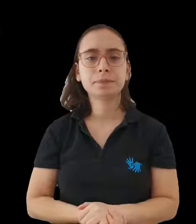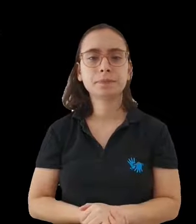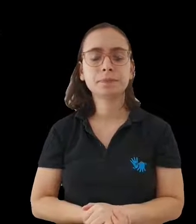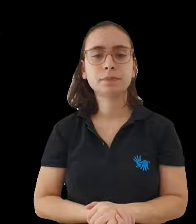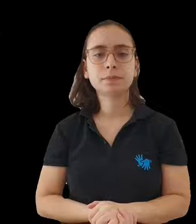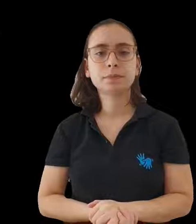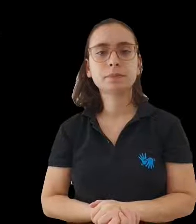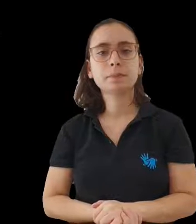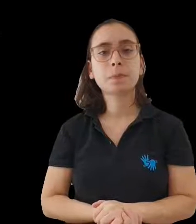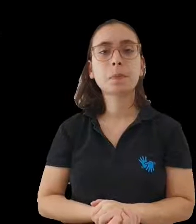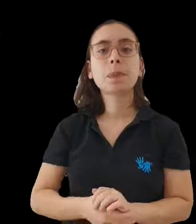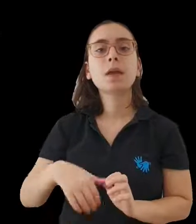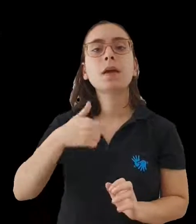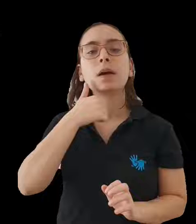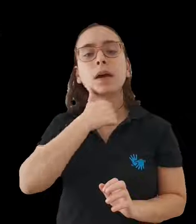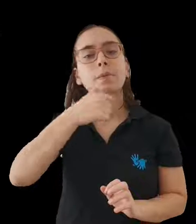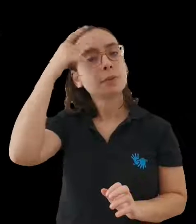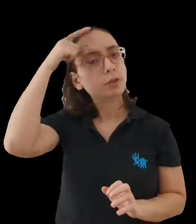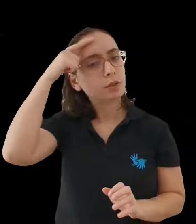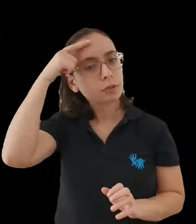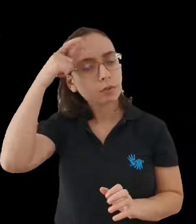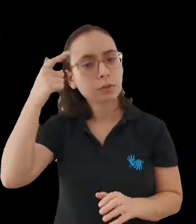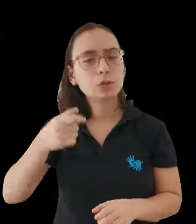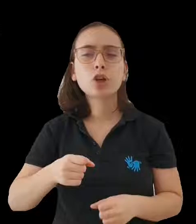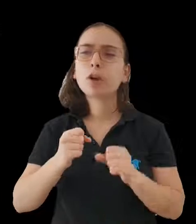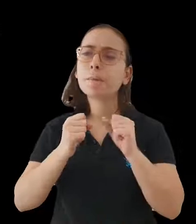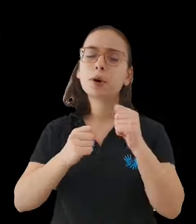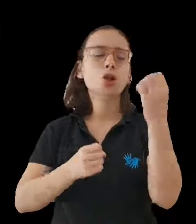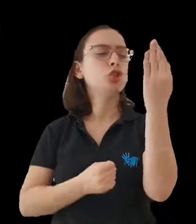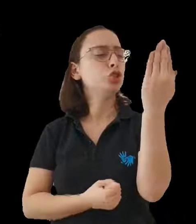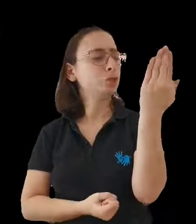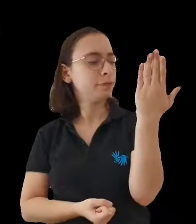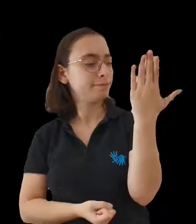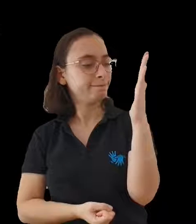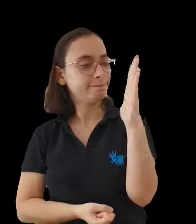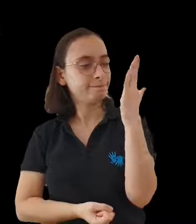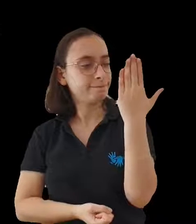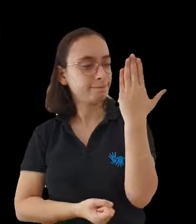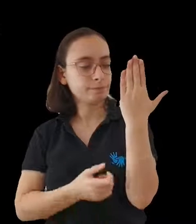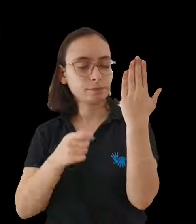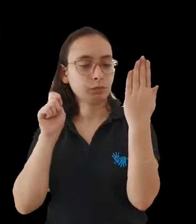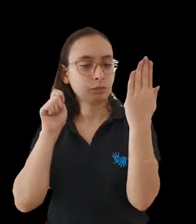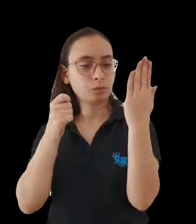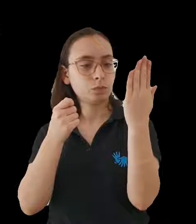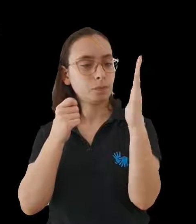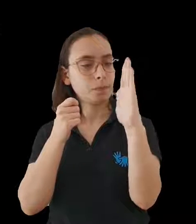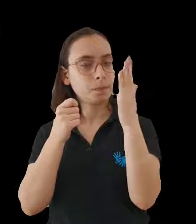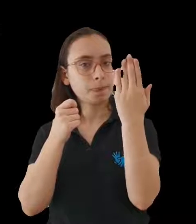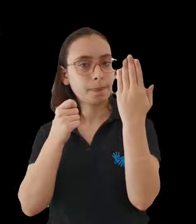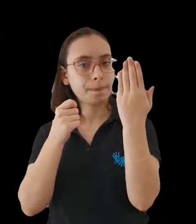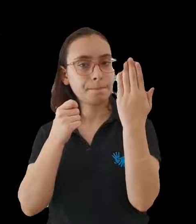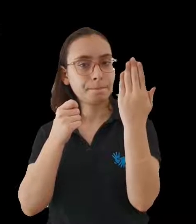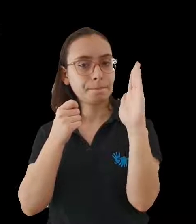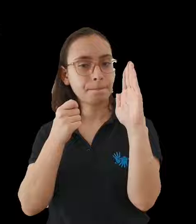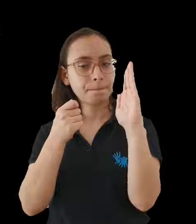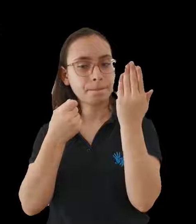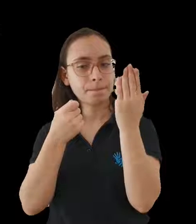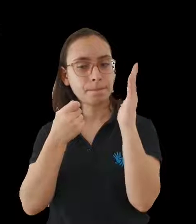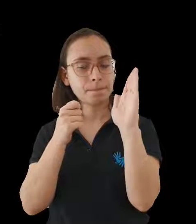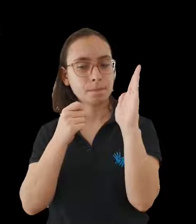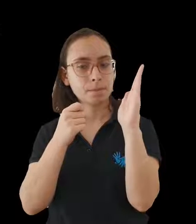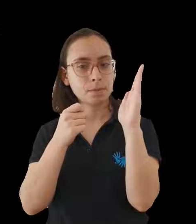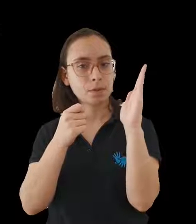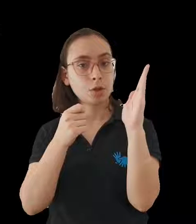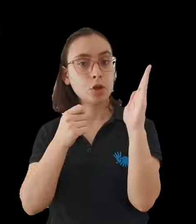A princesa pode segurar o espelho, ó. O tamanho do espelho foi pensado para isso, para que vocês